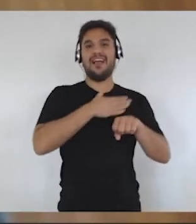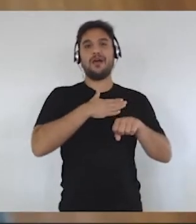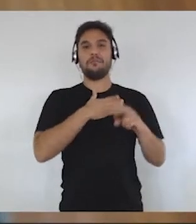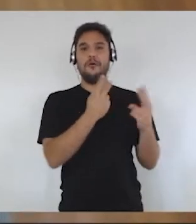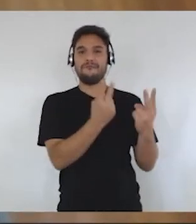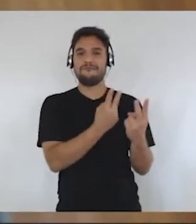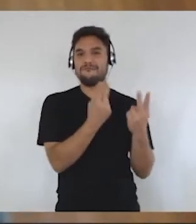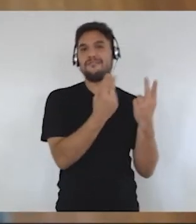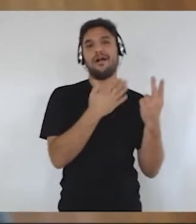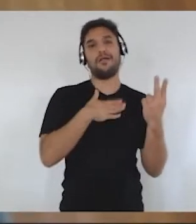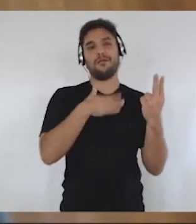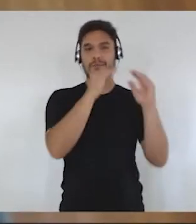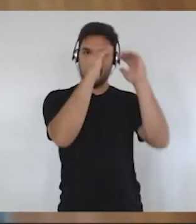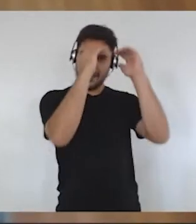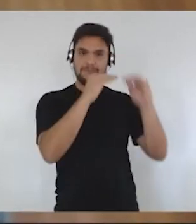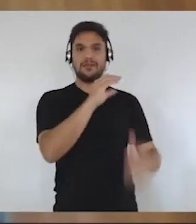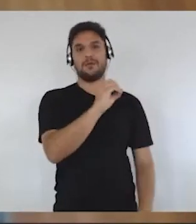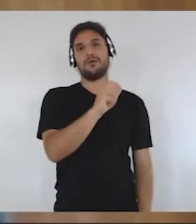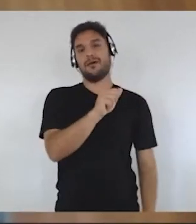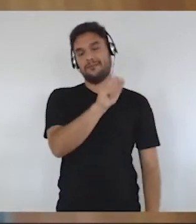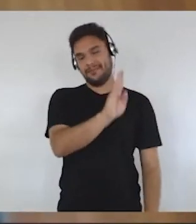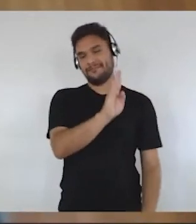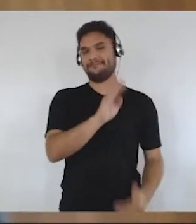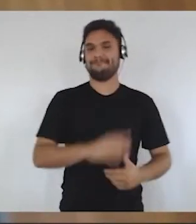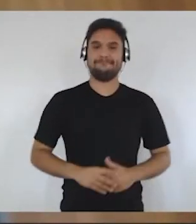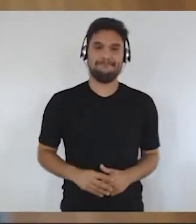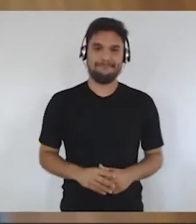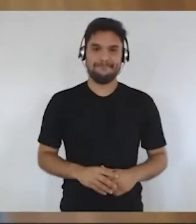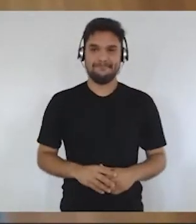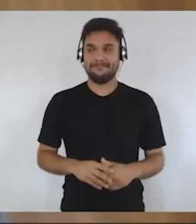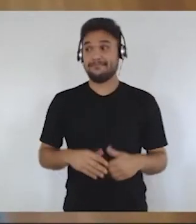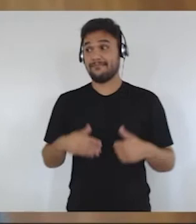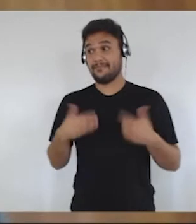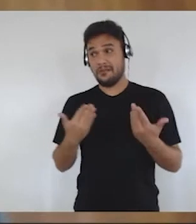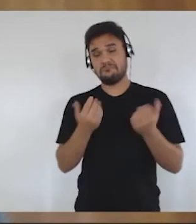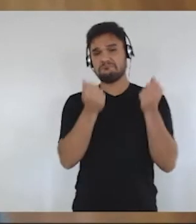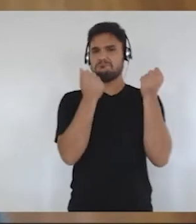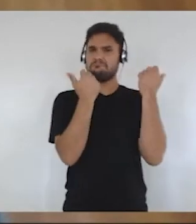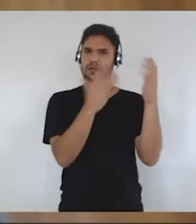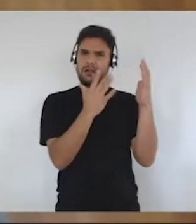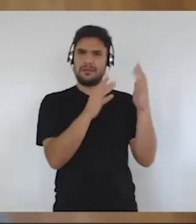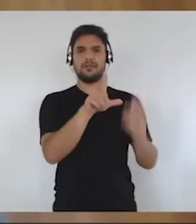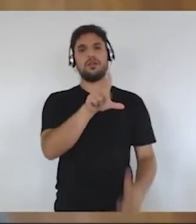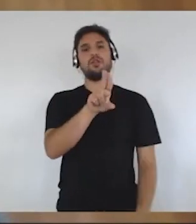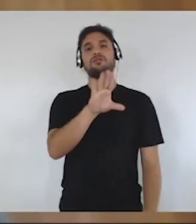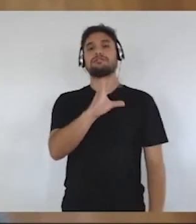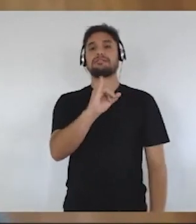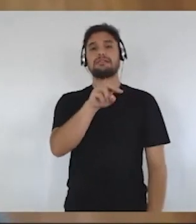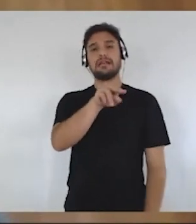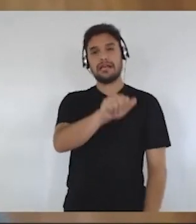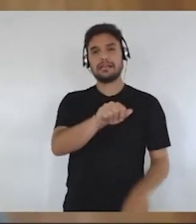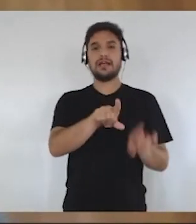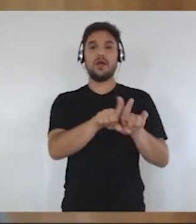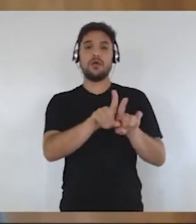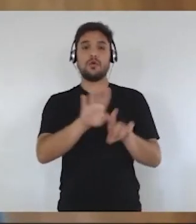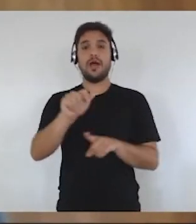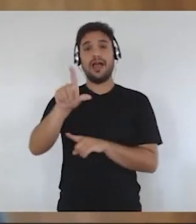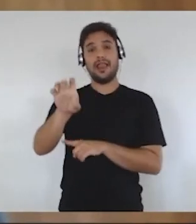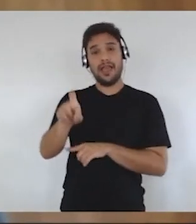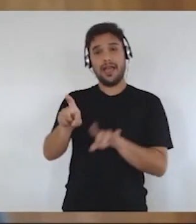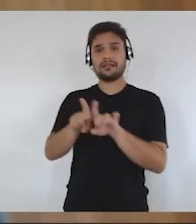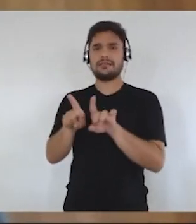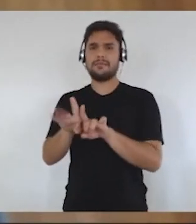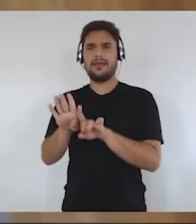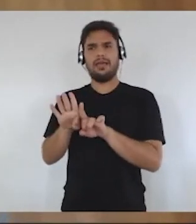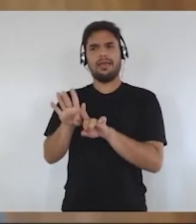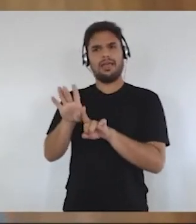meu apreço e do meu respeito à Ordem dos Advogados do Brasil. Então, parabenizando Luciana e Alex pela exposição aqui feita, e o Alex, realmente,